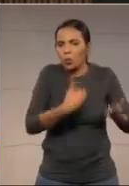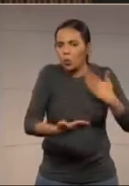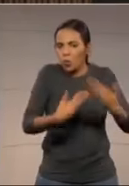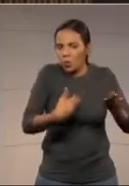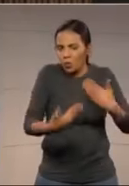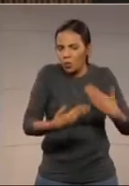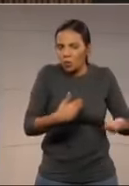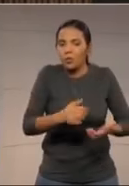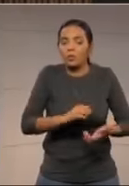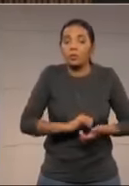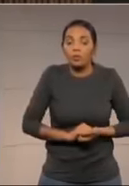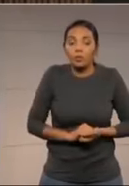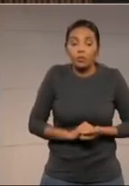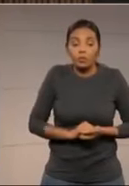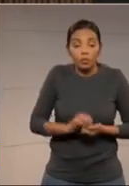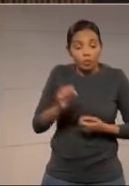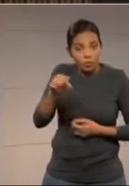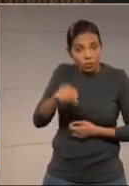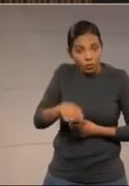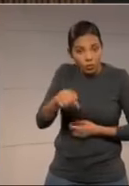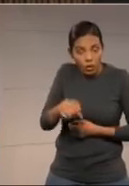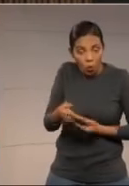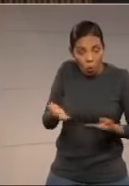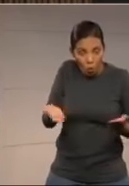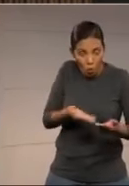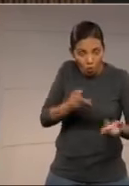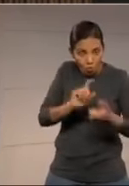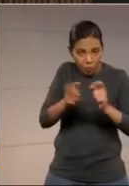como encaminhamento tirado por essa